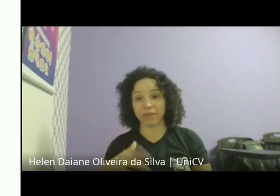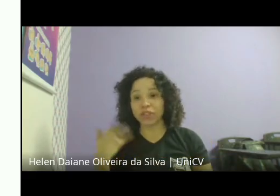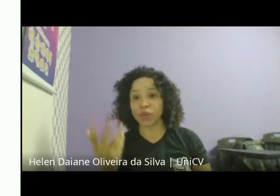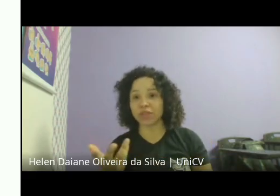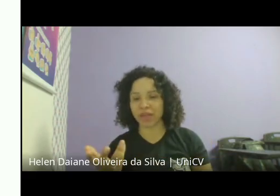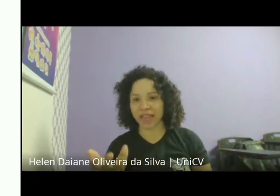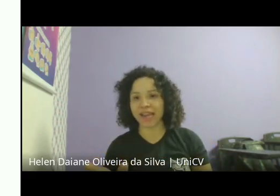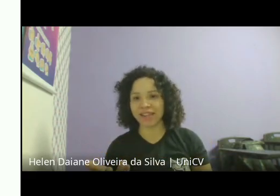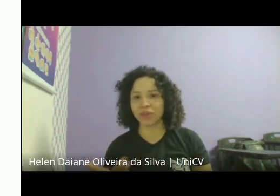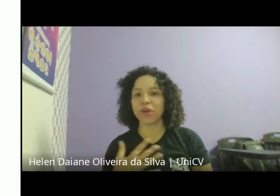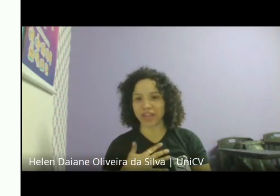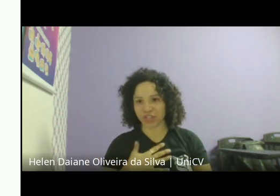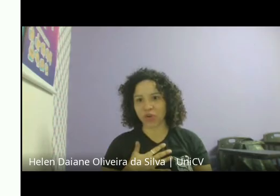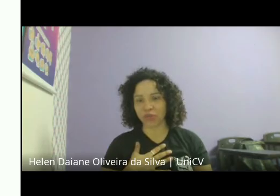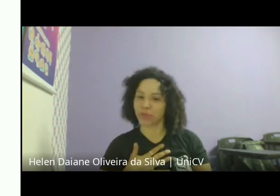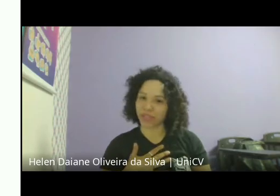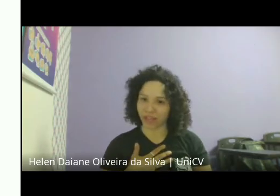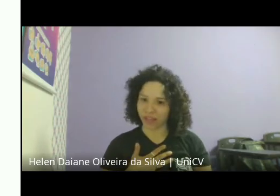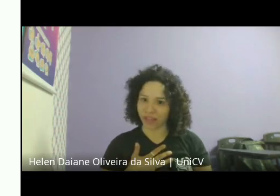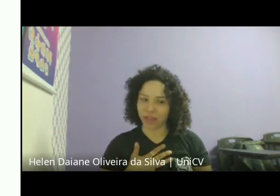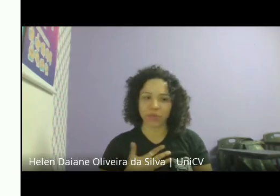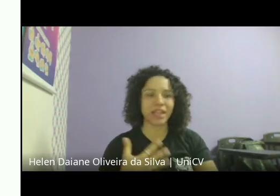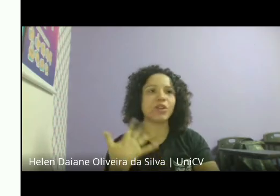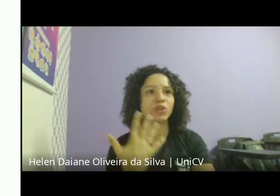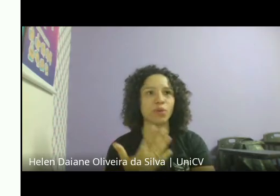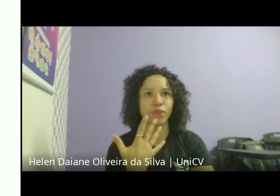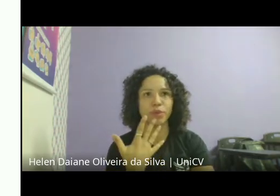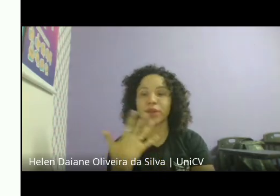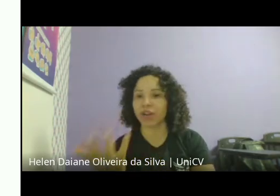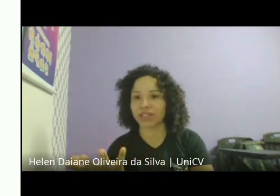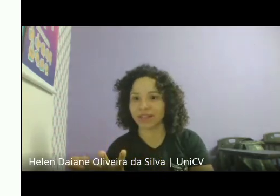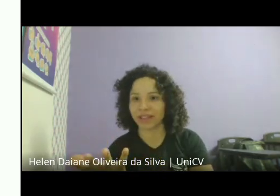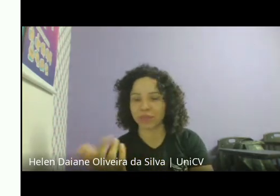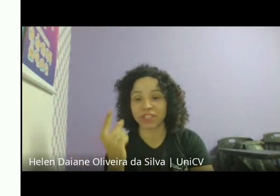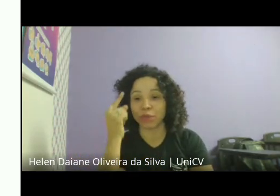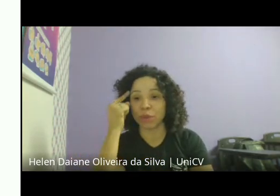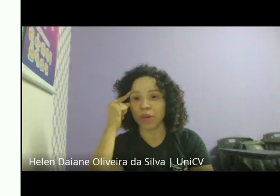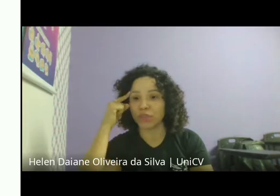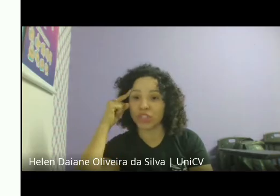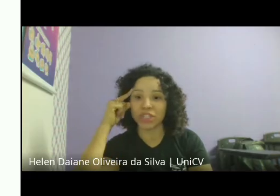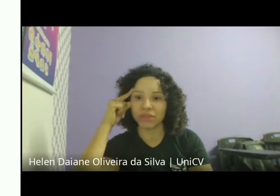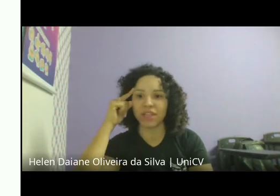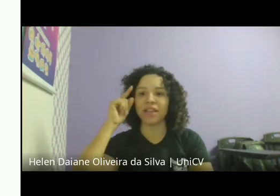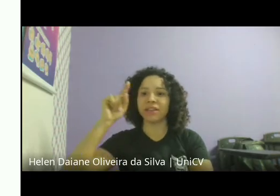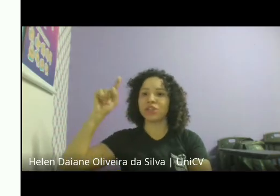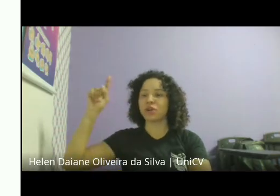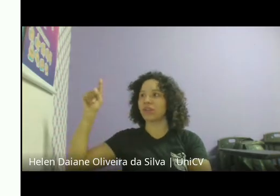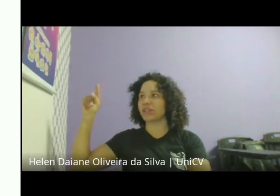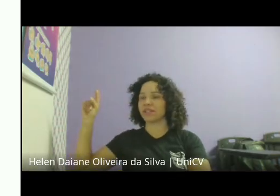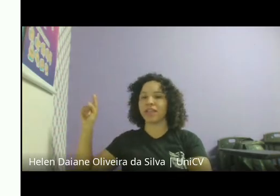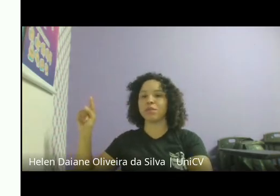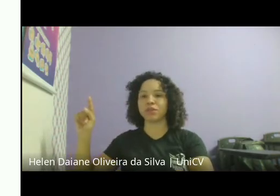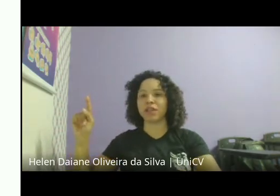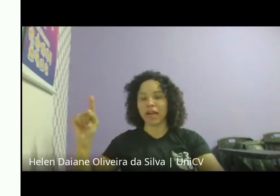ruído é mais ruído para ele do que alguém que já ouve. Por quê? Por que nós ouvimos? Por que nós entendemos? Nós temos memória auditiva. Desde quando